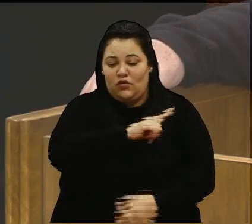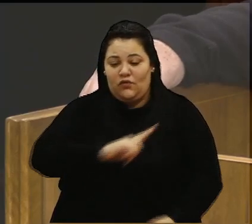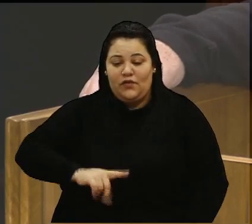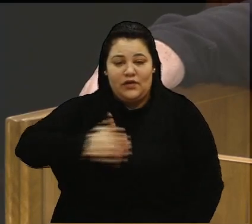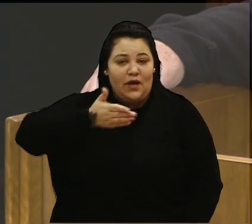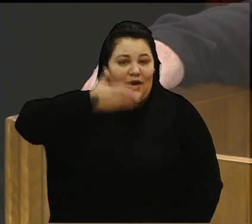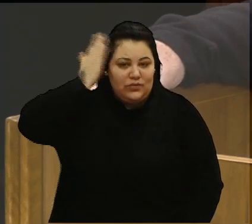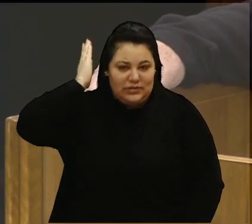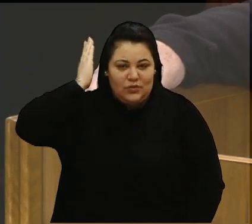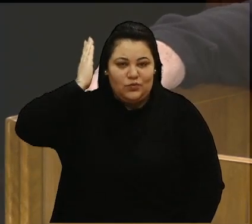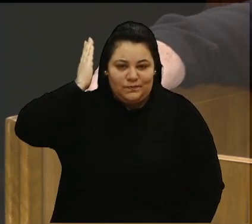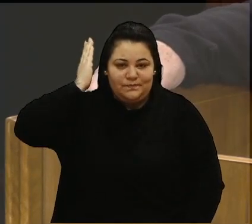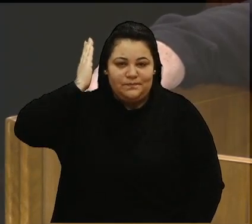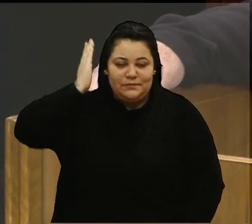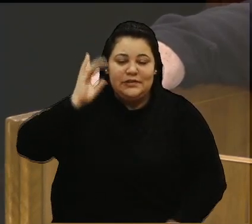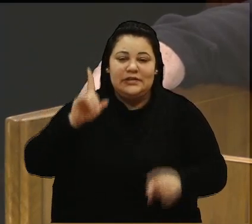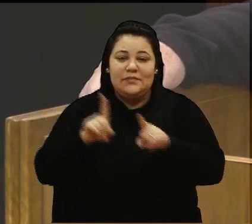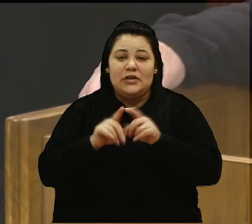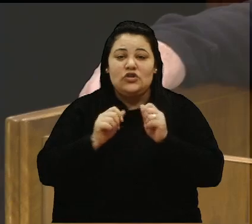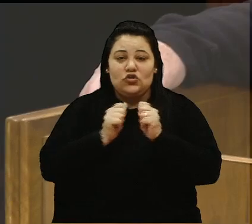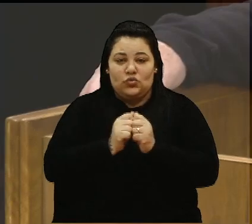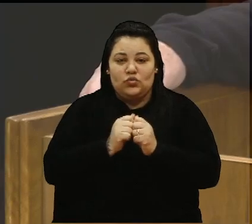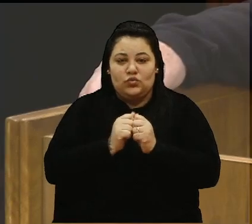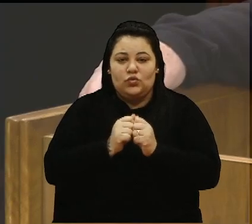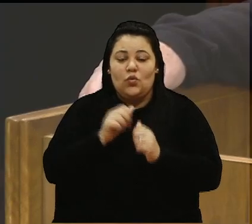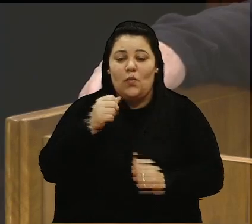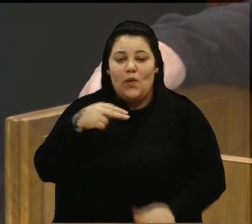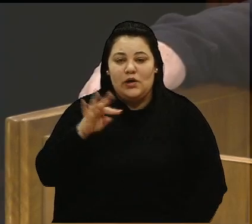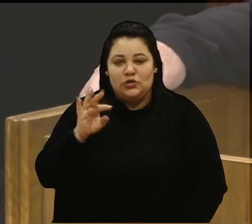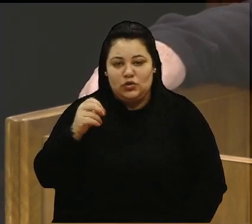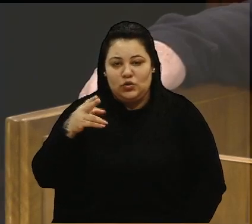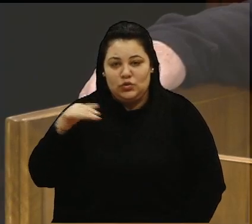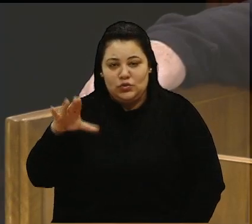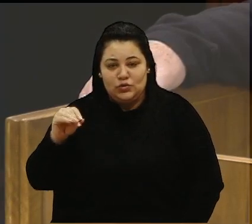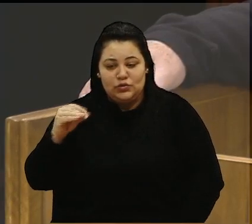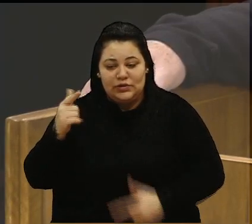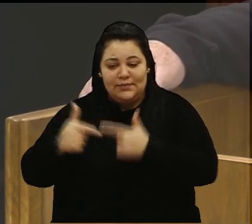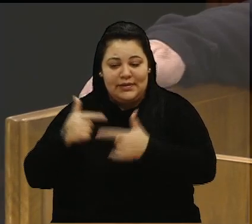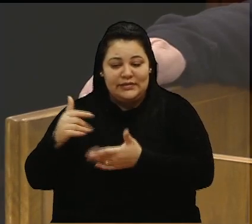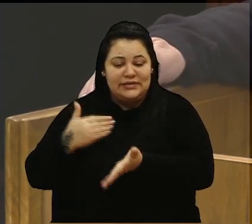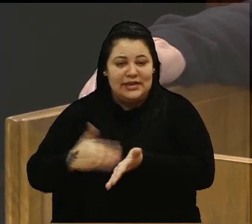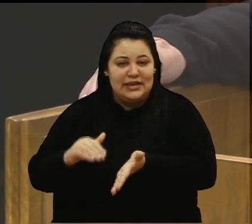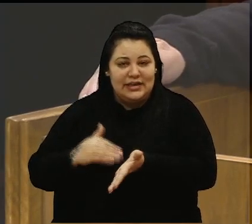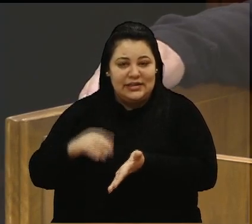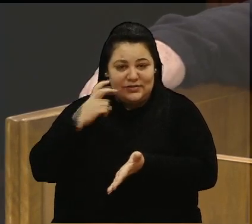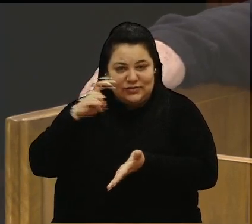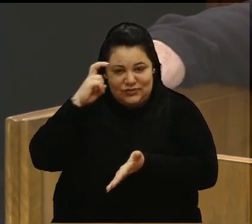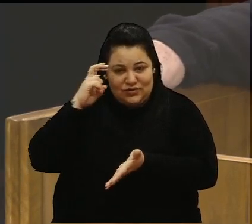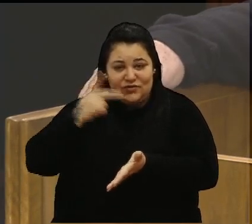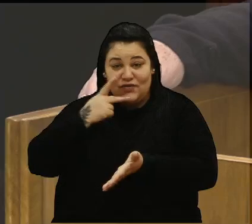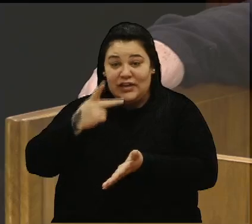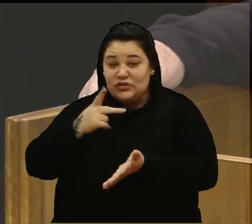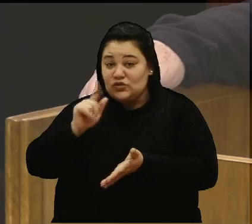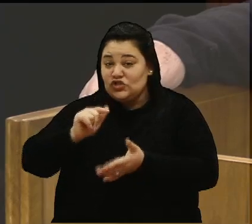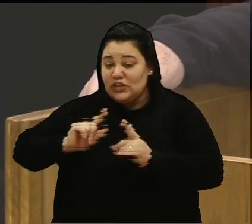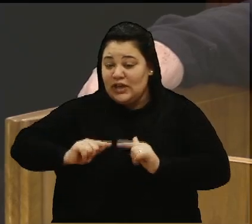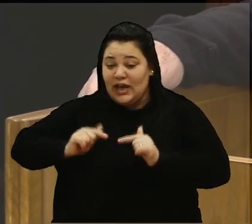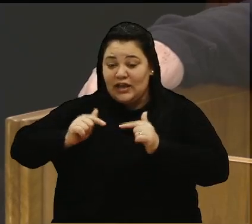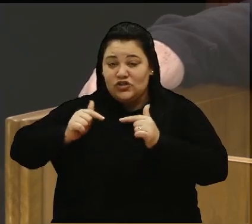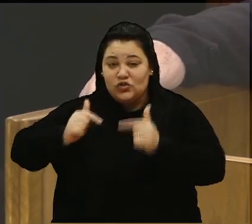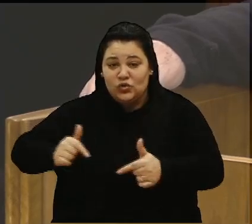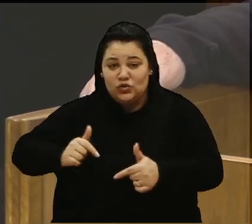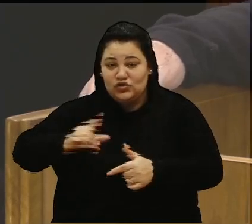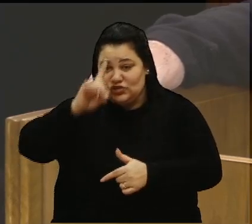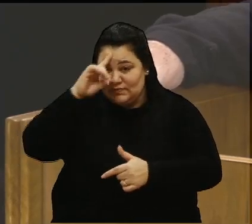sem dúvida nenhuma, do ponto de vista social, do ponto de vista de ações, tanto na educação, quanto